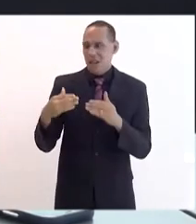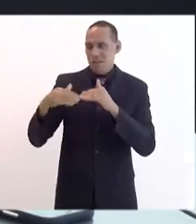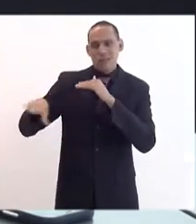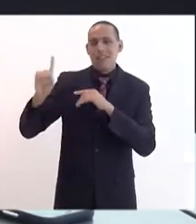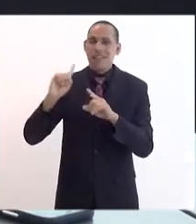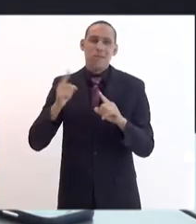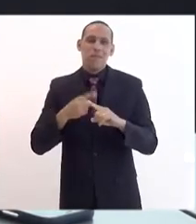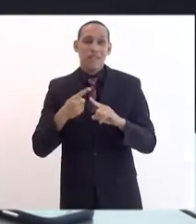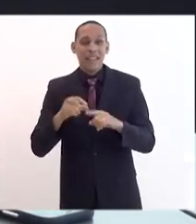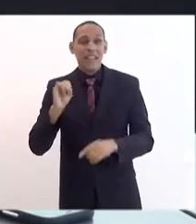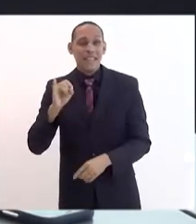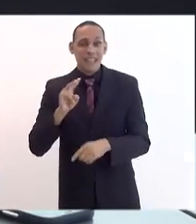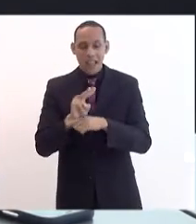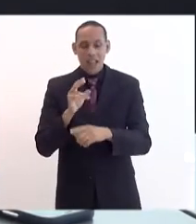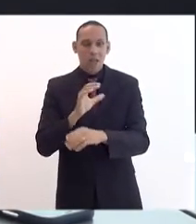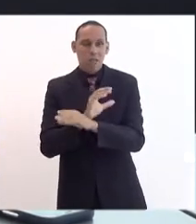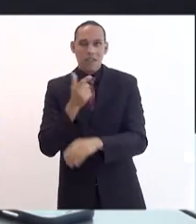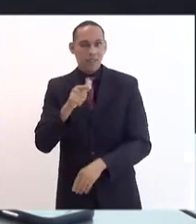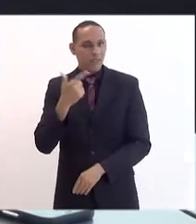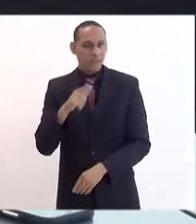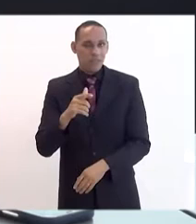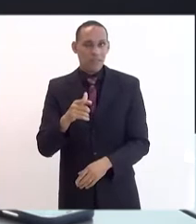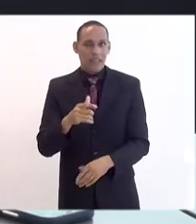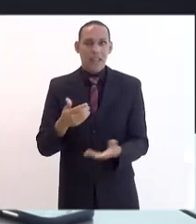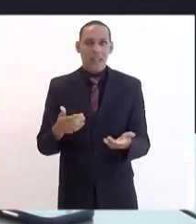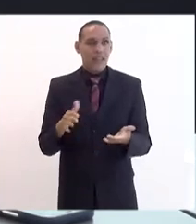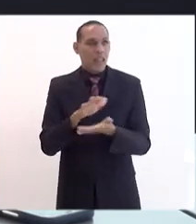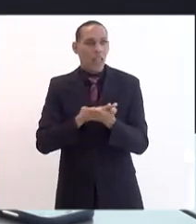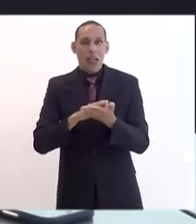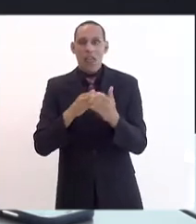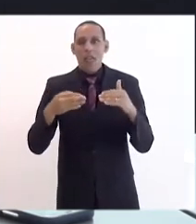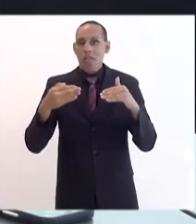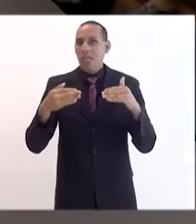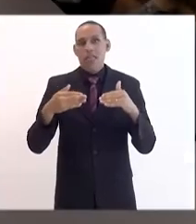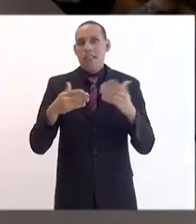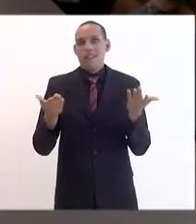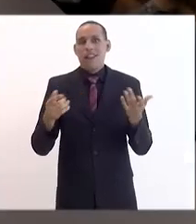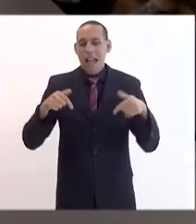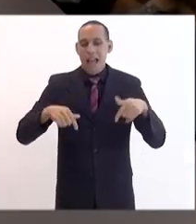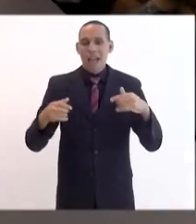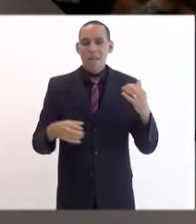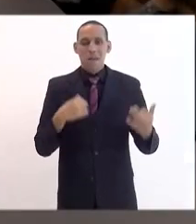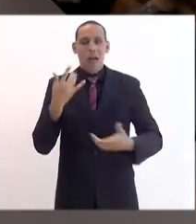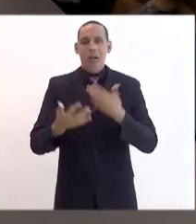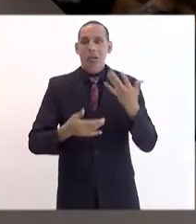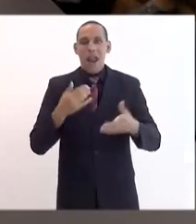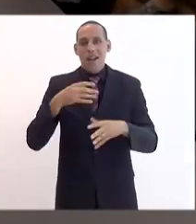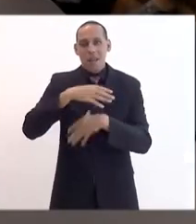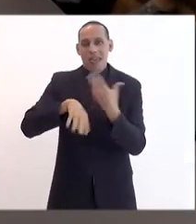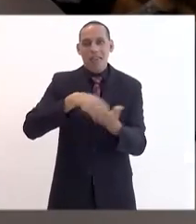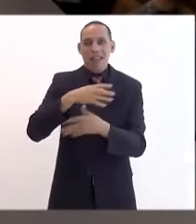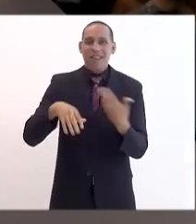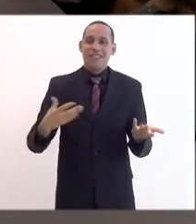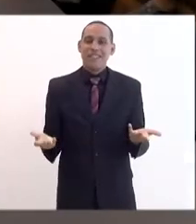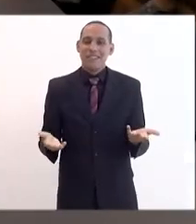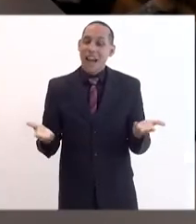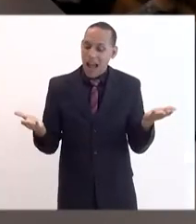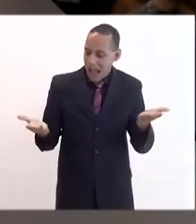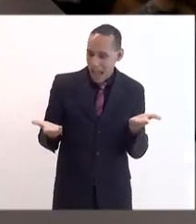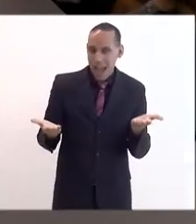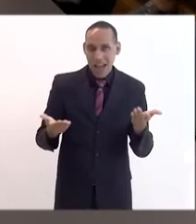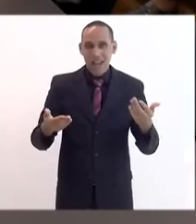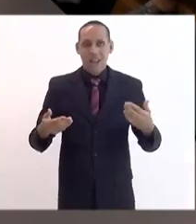defesa civil, nada vai caminhar. Podemos todos pegar fogo aqui mesmo. Rosenberg acha que é defesa civil na atual